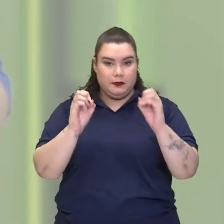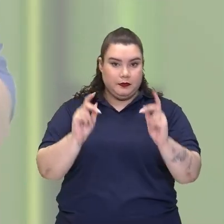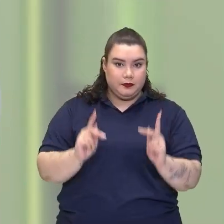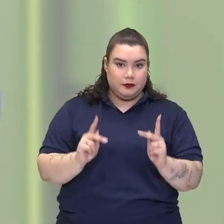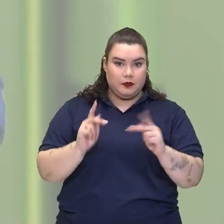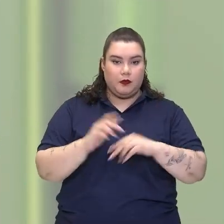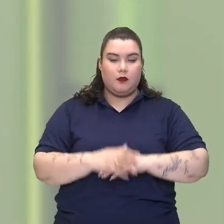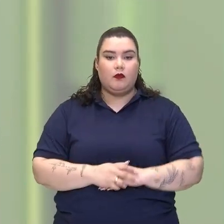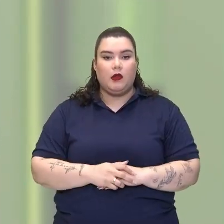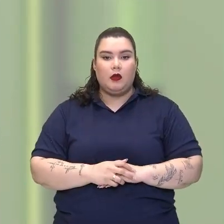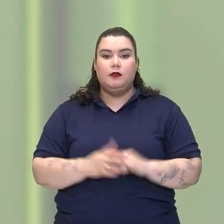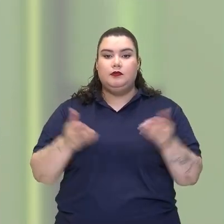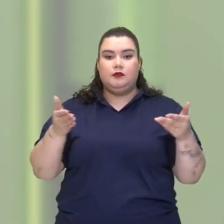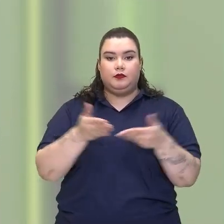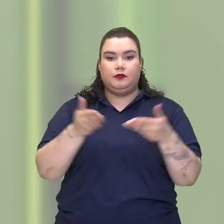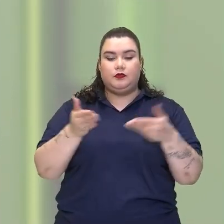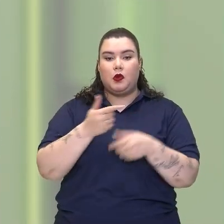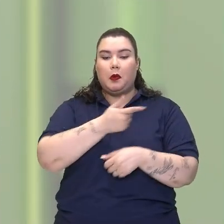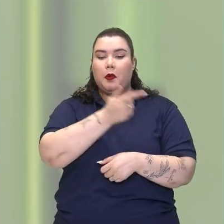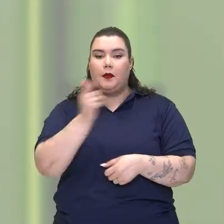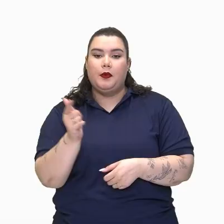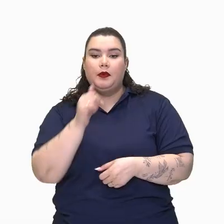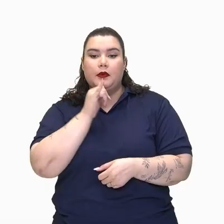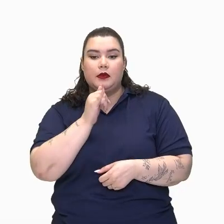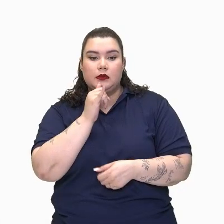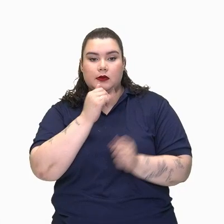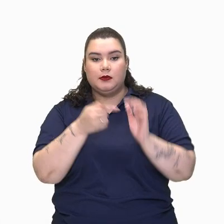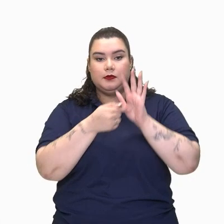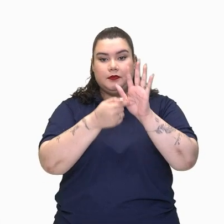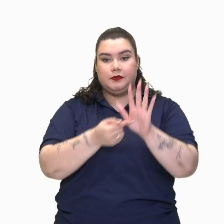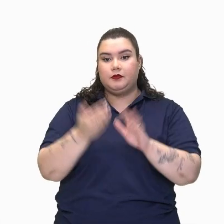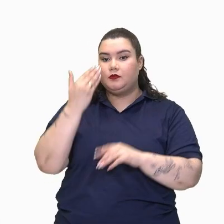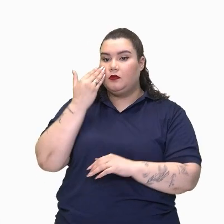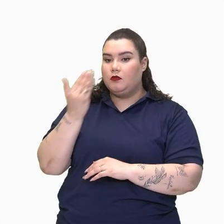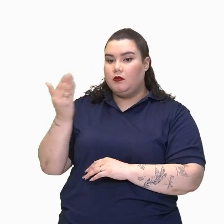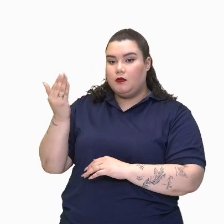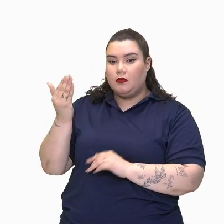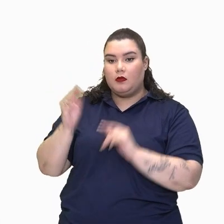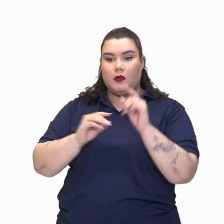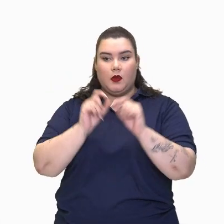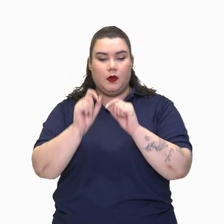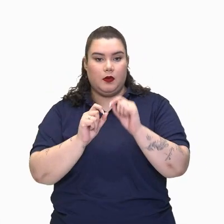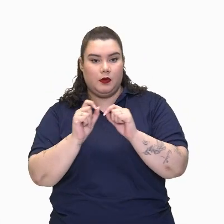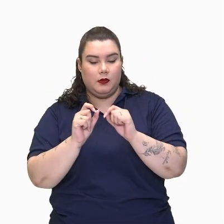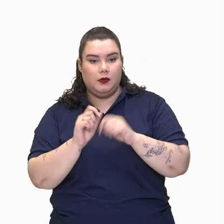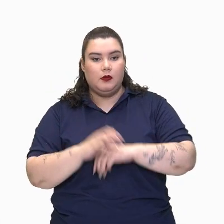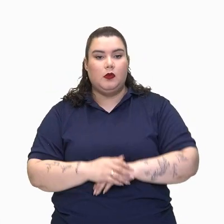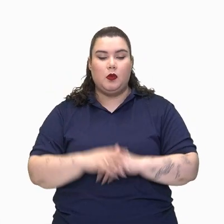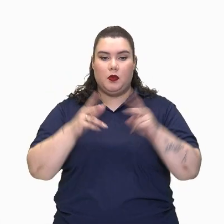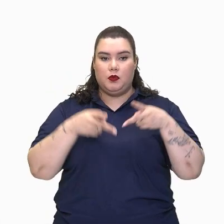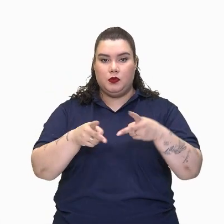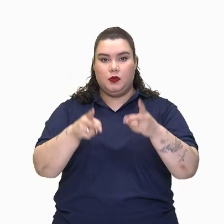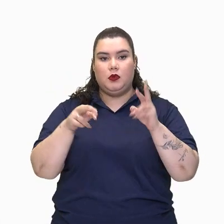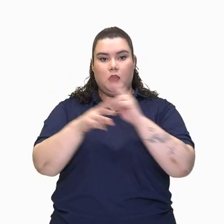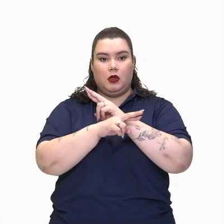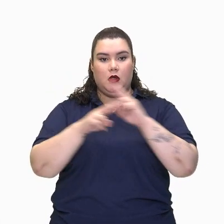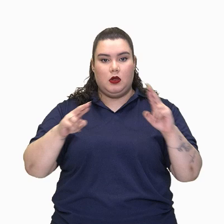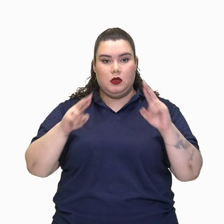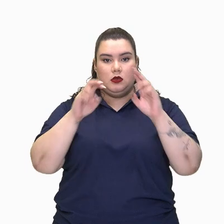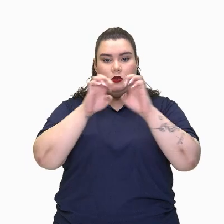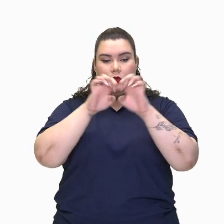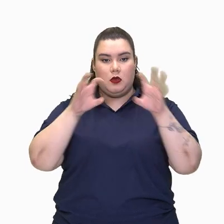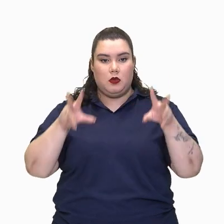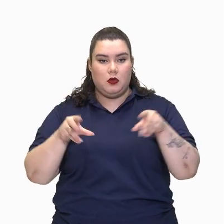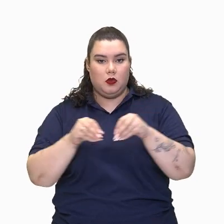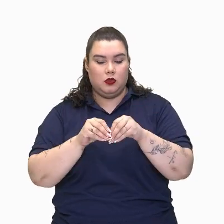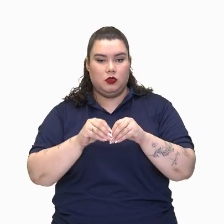certo? Vamos para mais um outro exemplo. Olha só. Ainda falando de relação